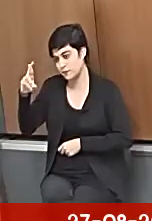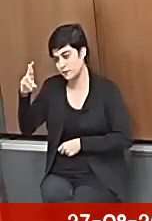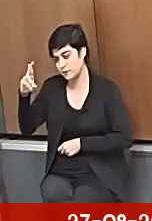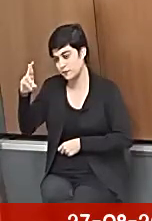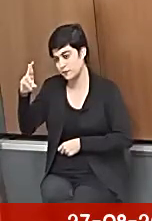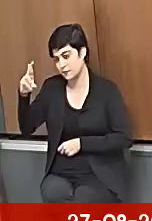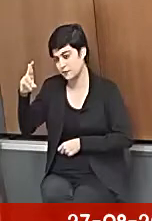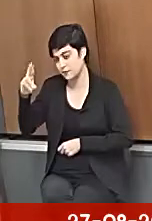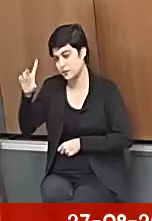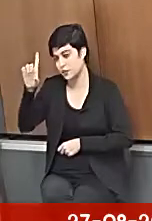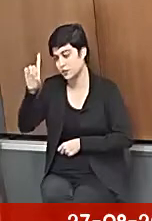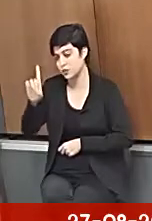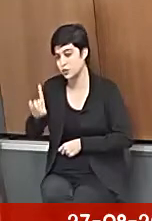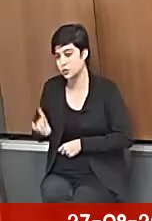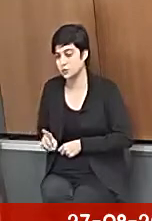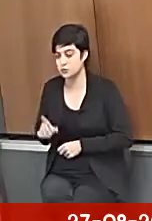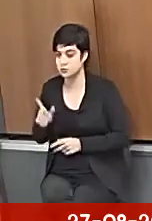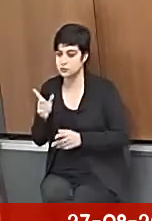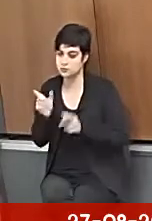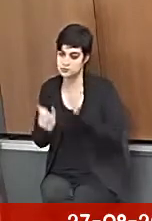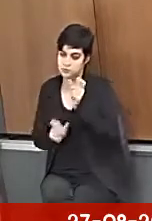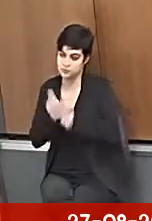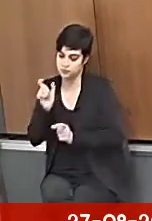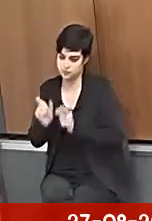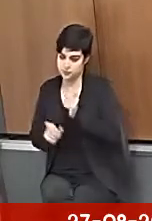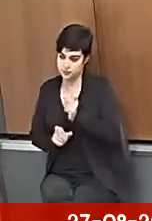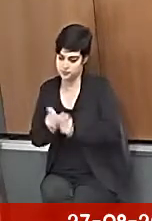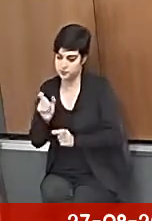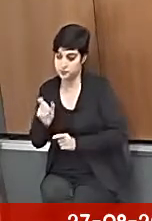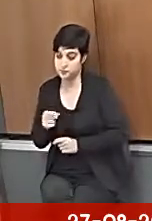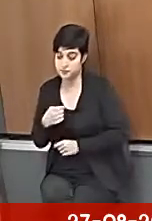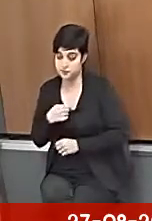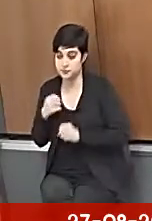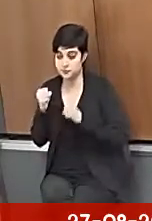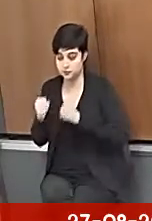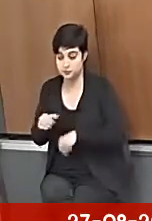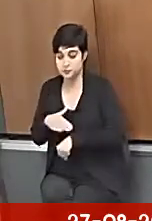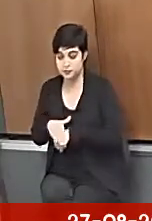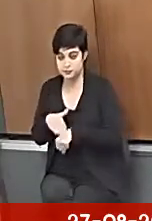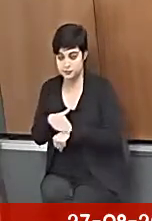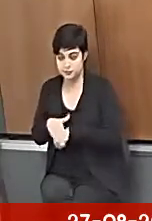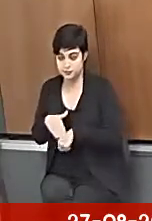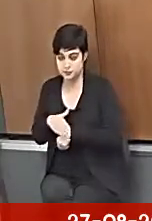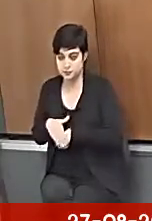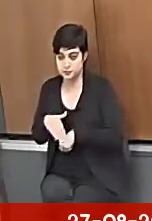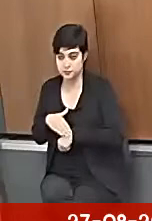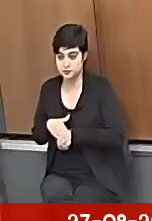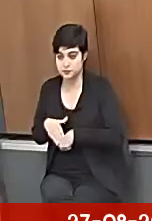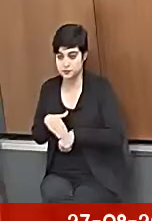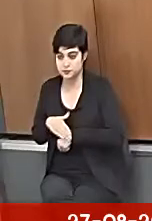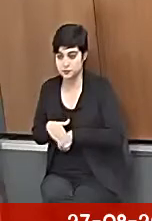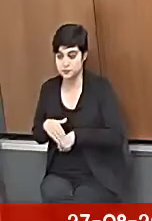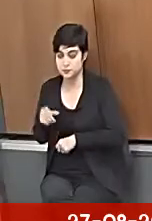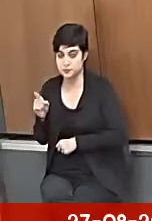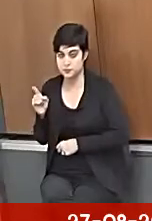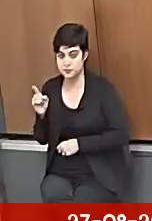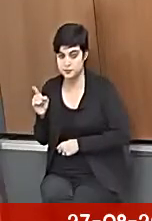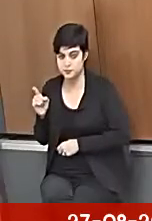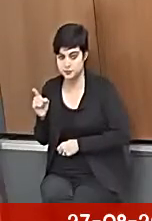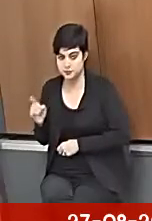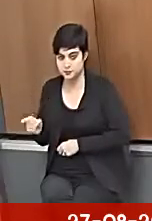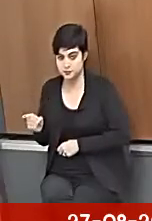direitos humanos no estado eu chego é perto de pobre